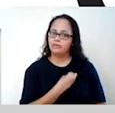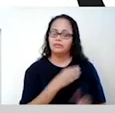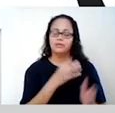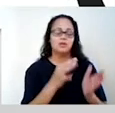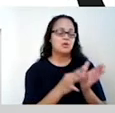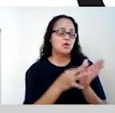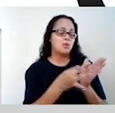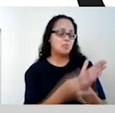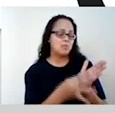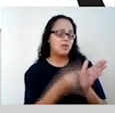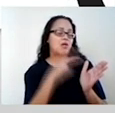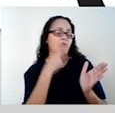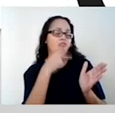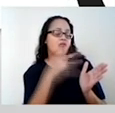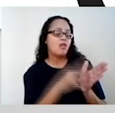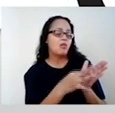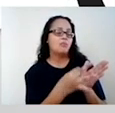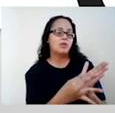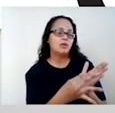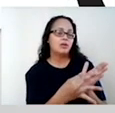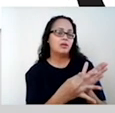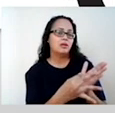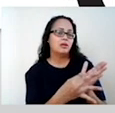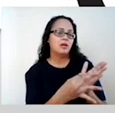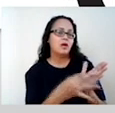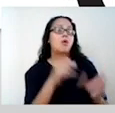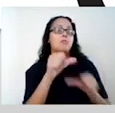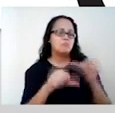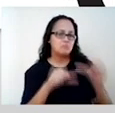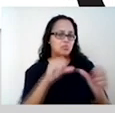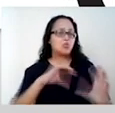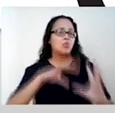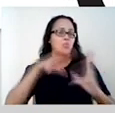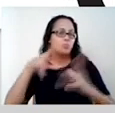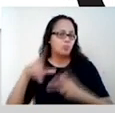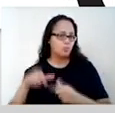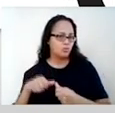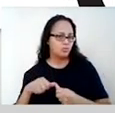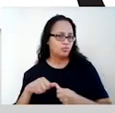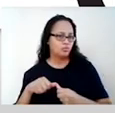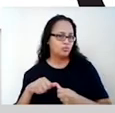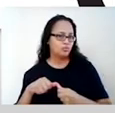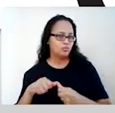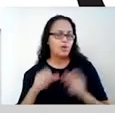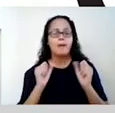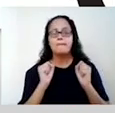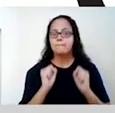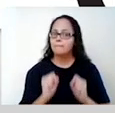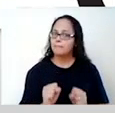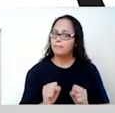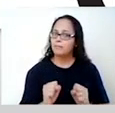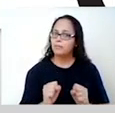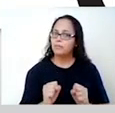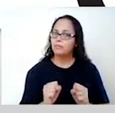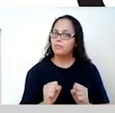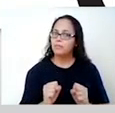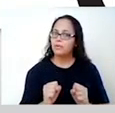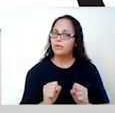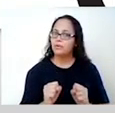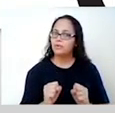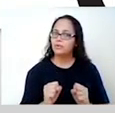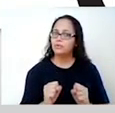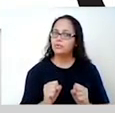aí, eu posso sim mudar o mundo, né? Do meu jeito, mesmo que seja um pouquinho, né? Mas eu posso, ao manifestar